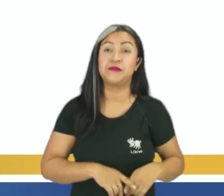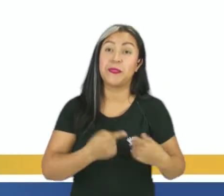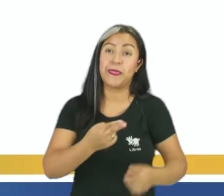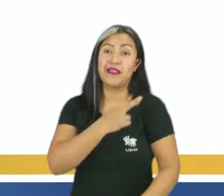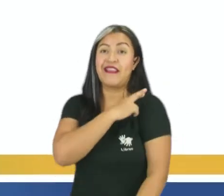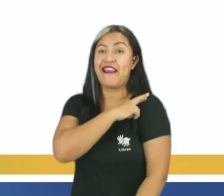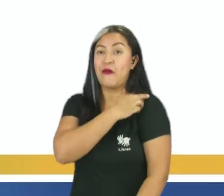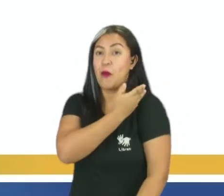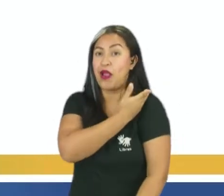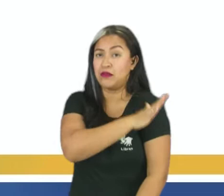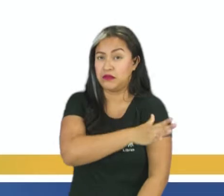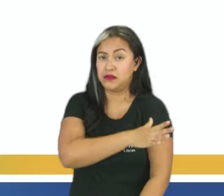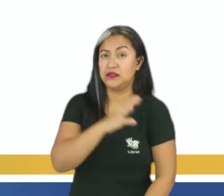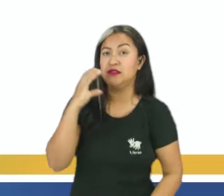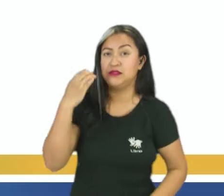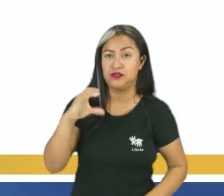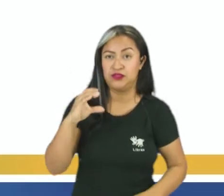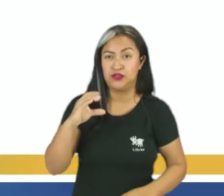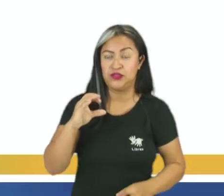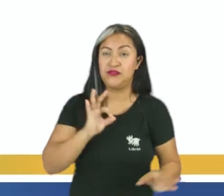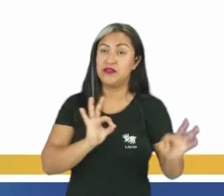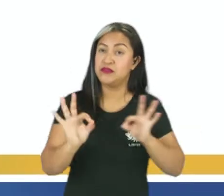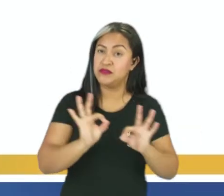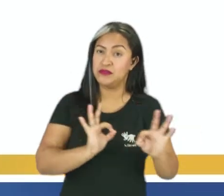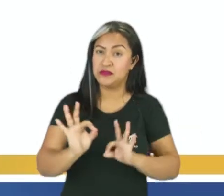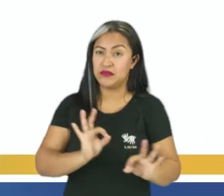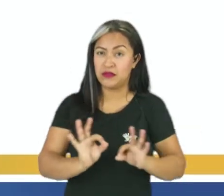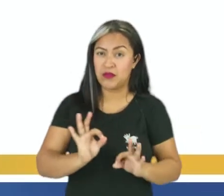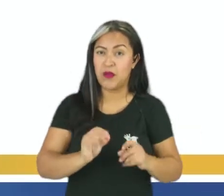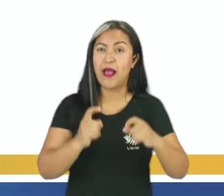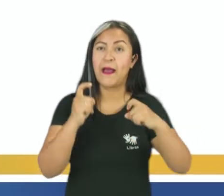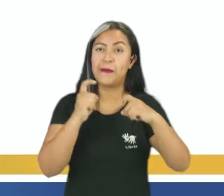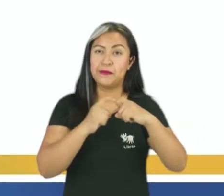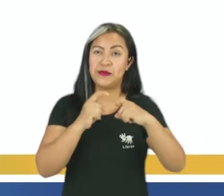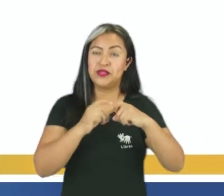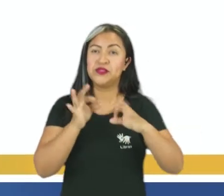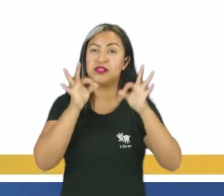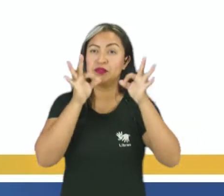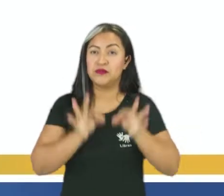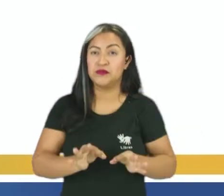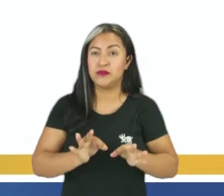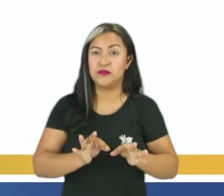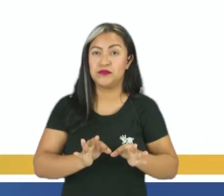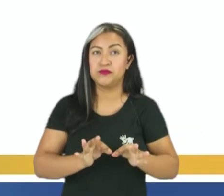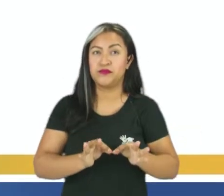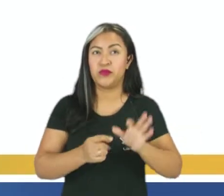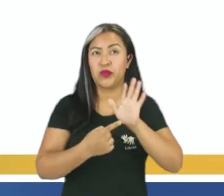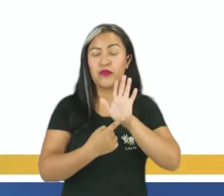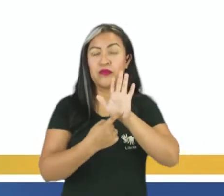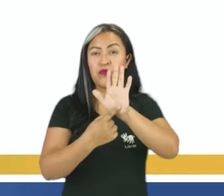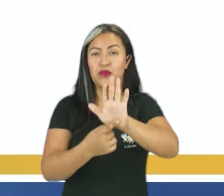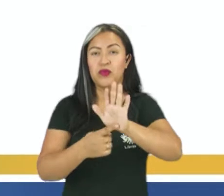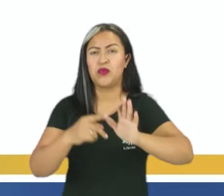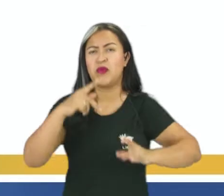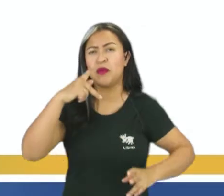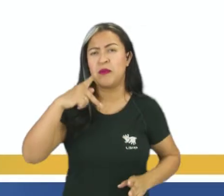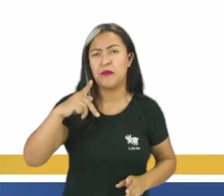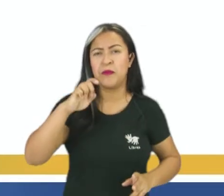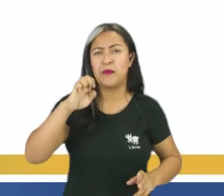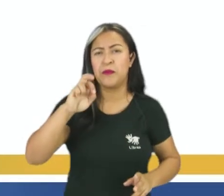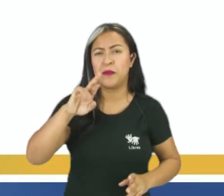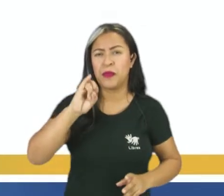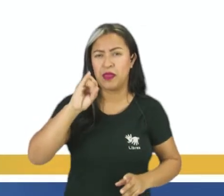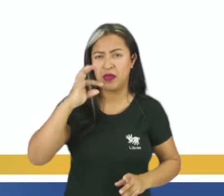racismo científico estruturou a medicina legal com a figura do perito, que ao lado